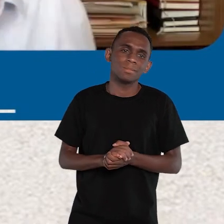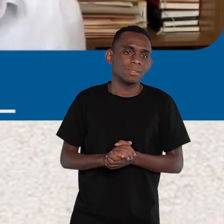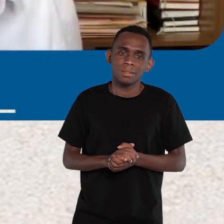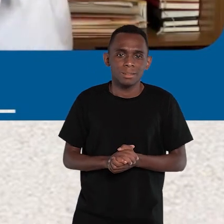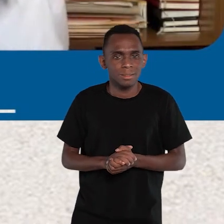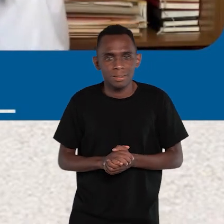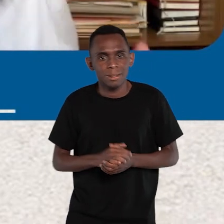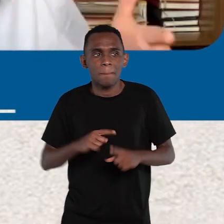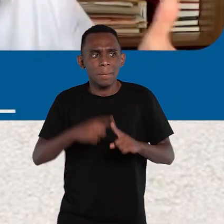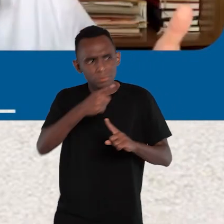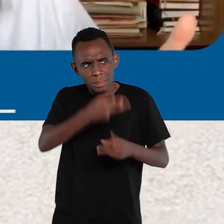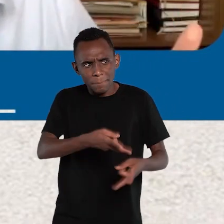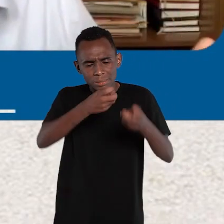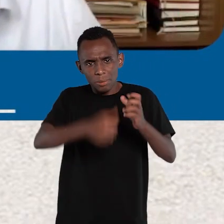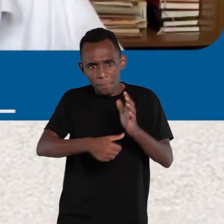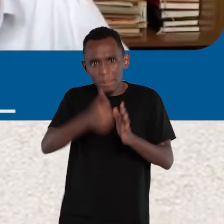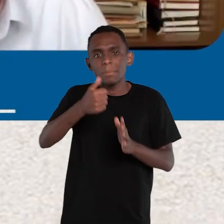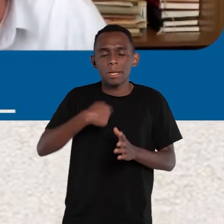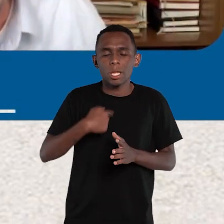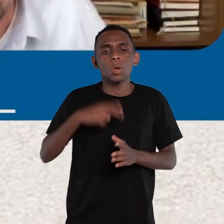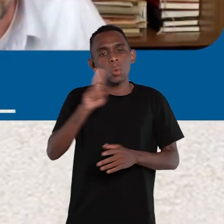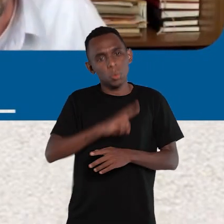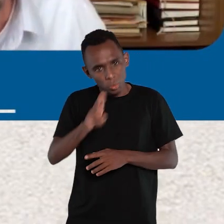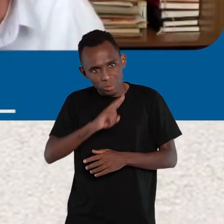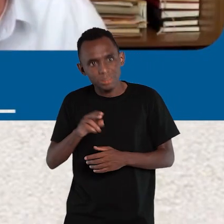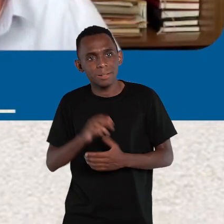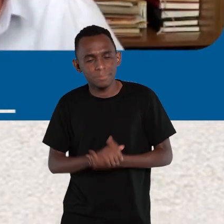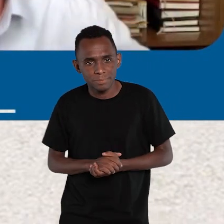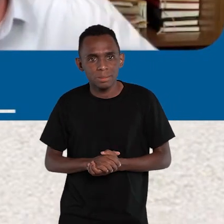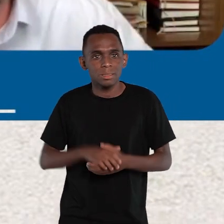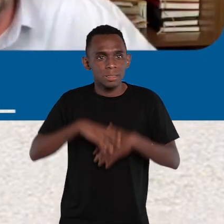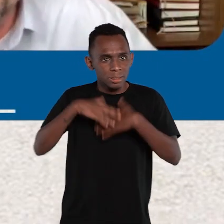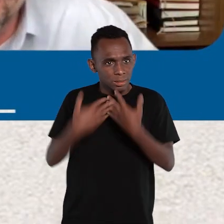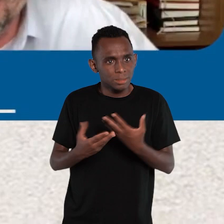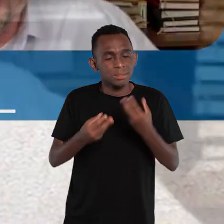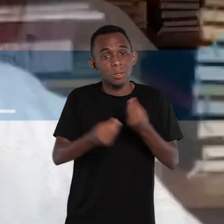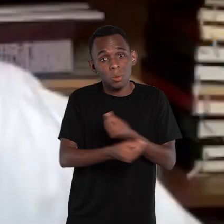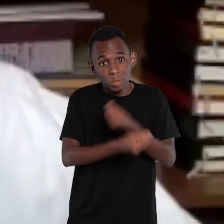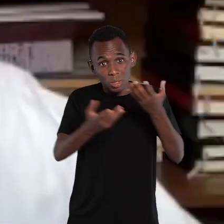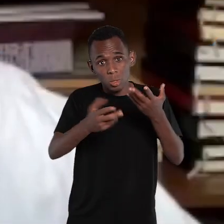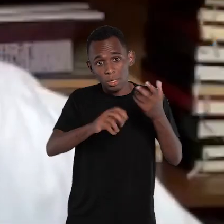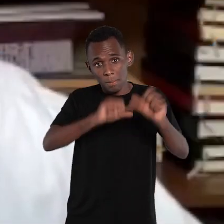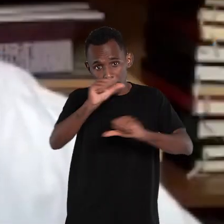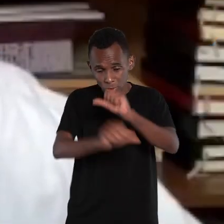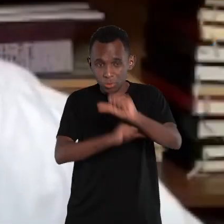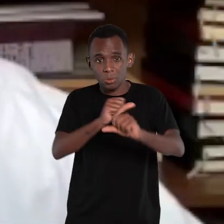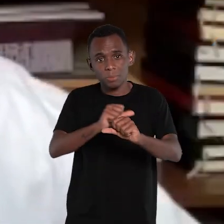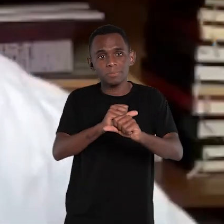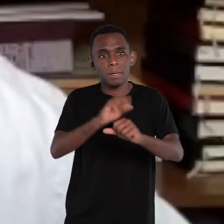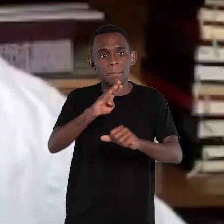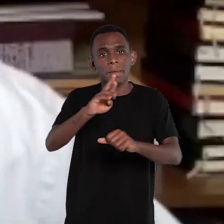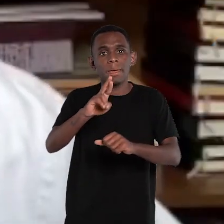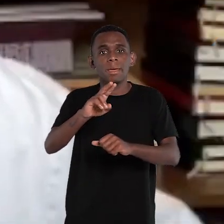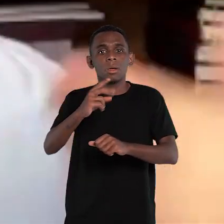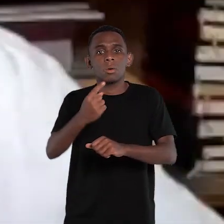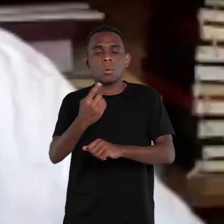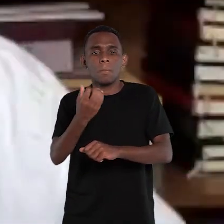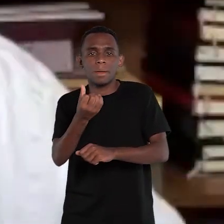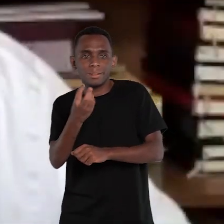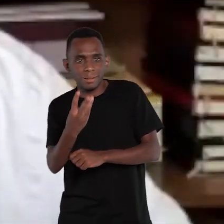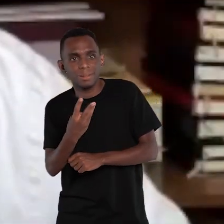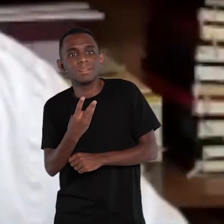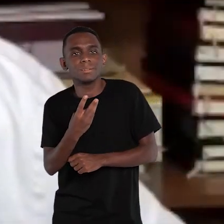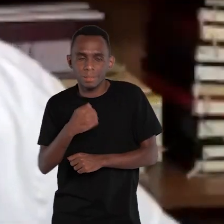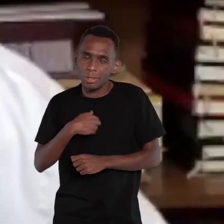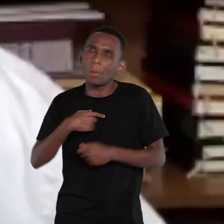ele me disse: não, mas você sacou primeiro, você usa. E ele deu ao livro dele o título de BR-163. Eu